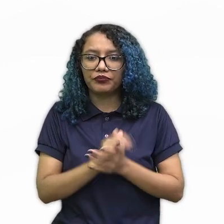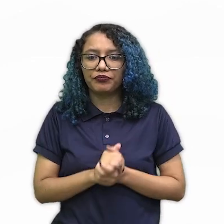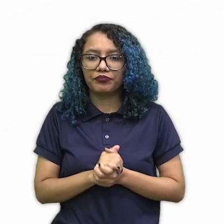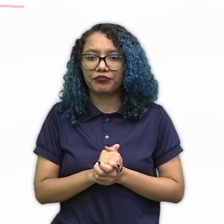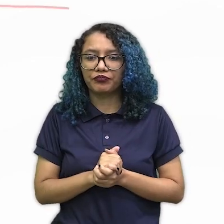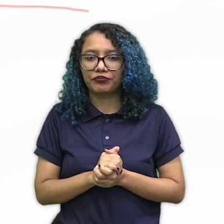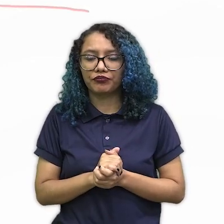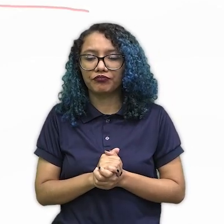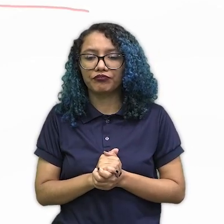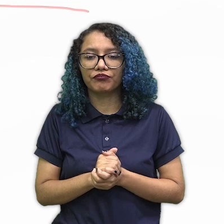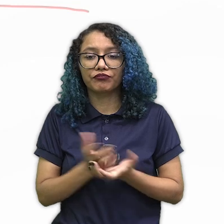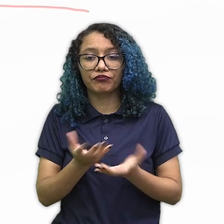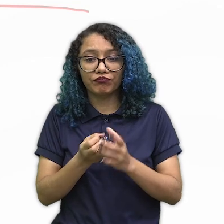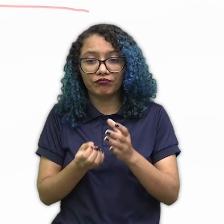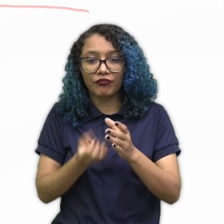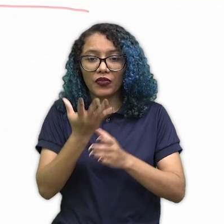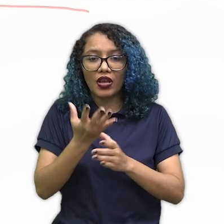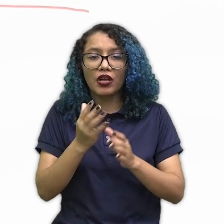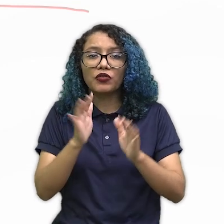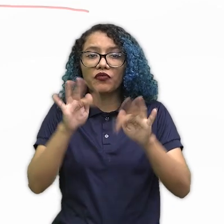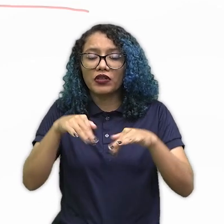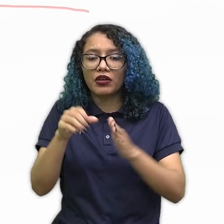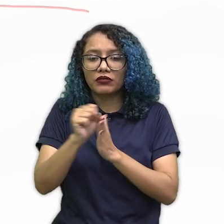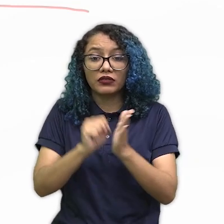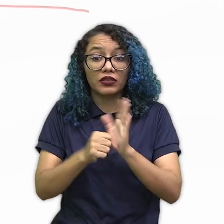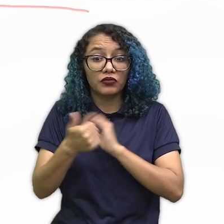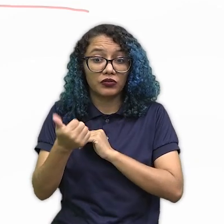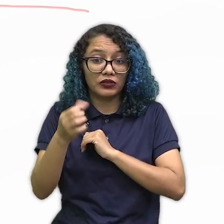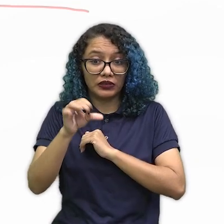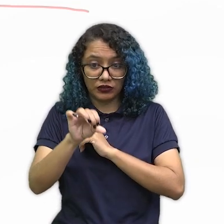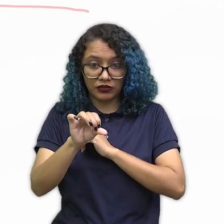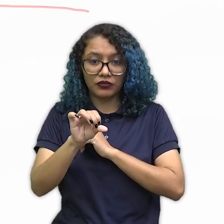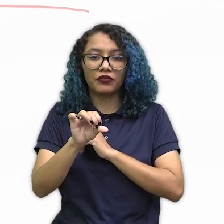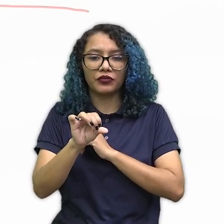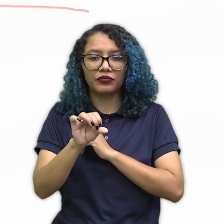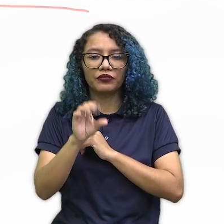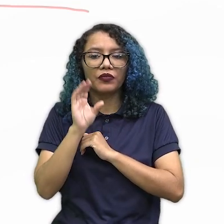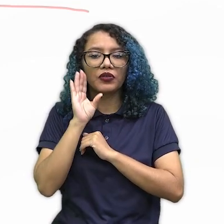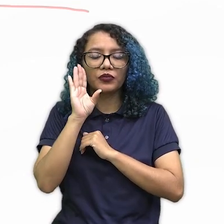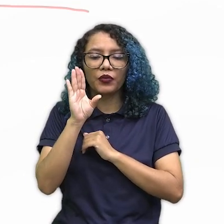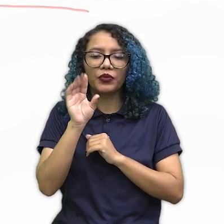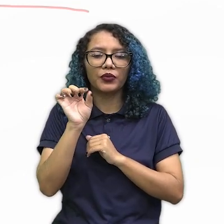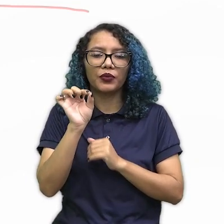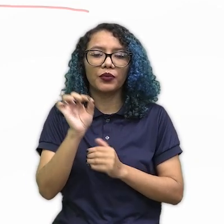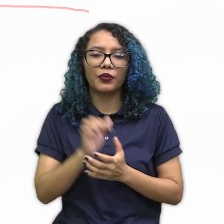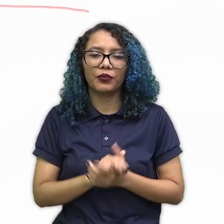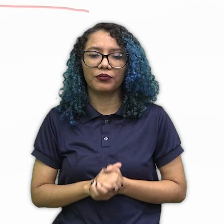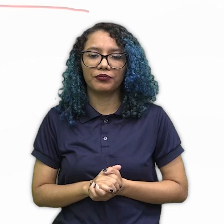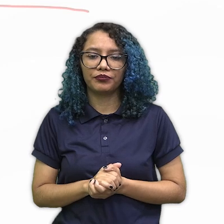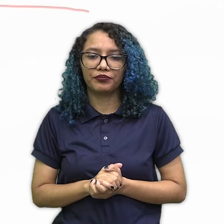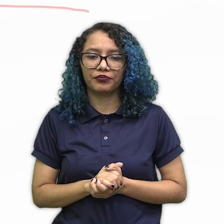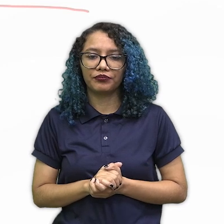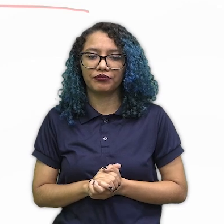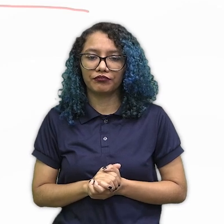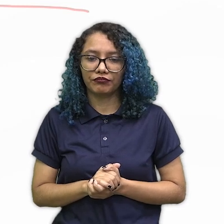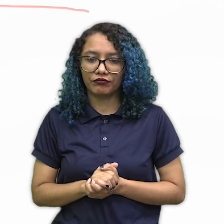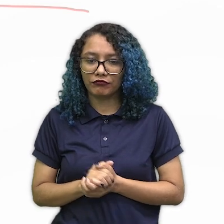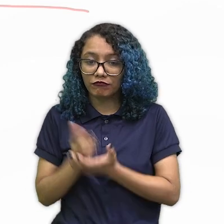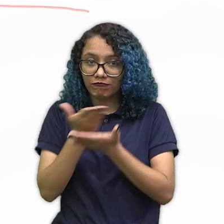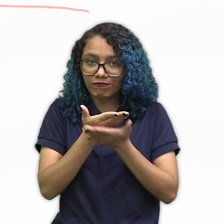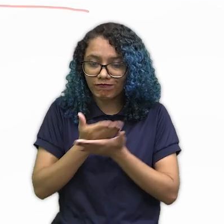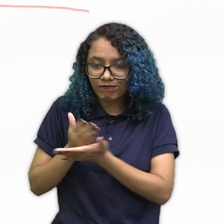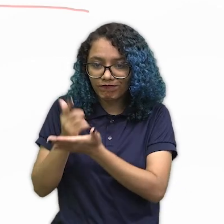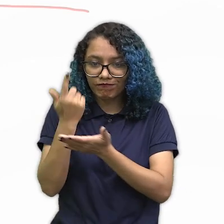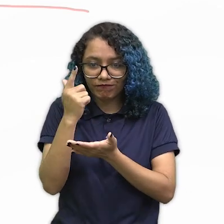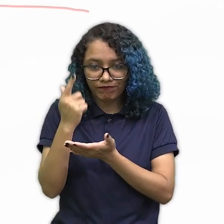origem consolidada lá no final do século XIX, principalmente com os trabalhos da